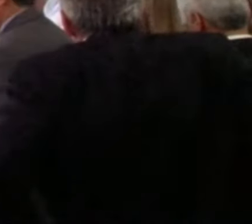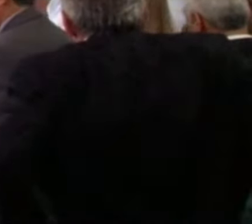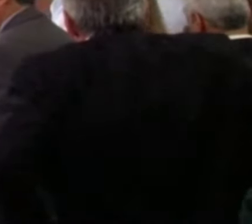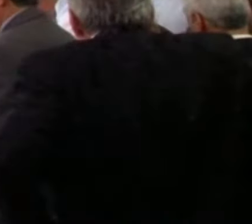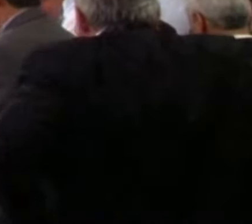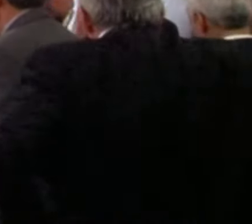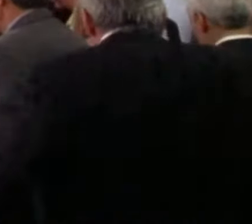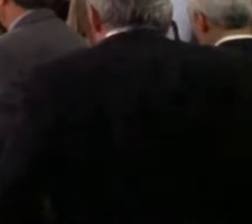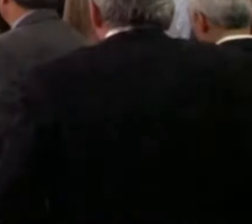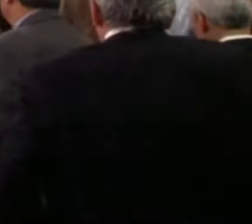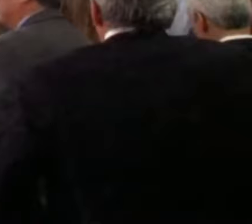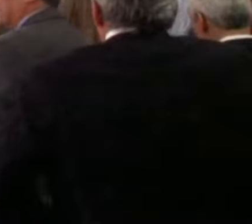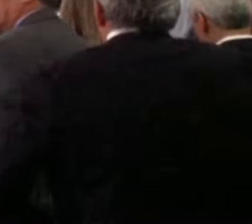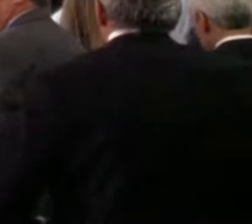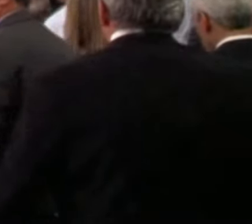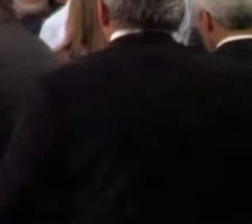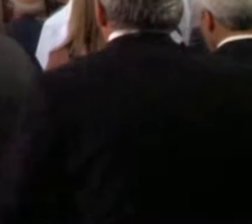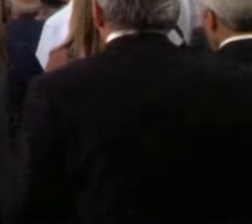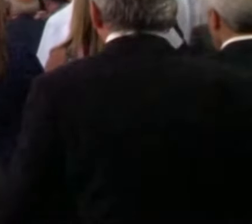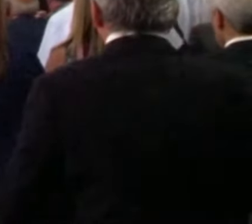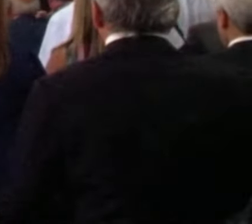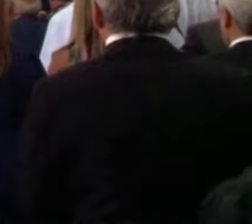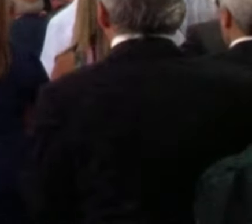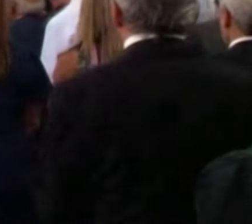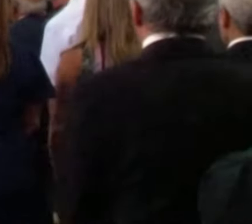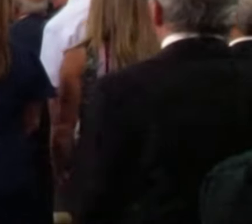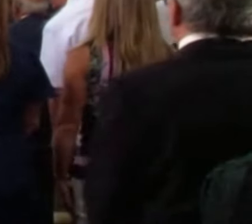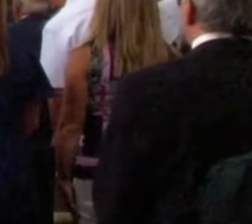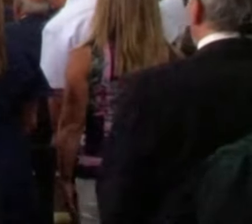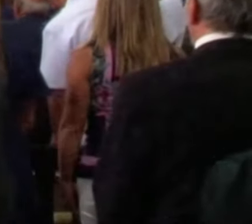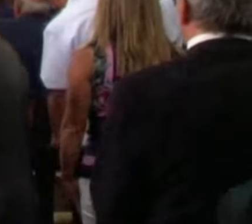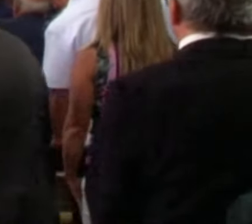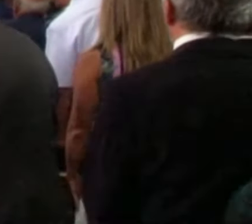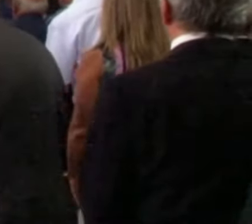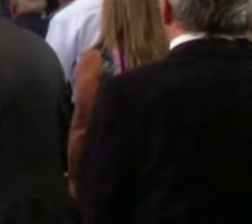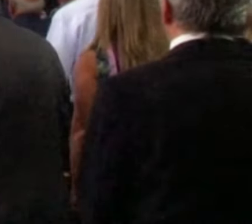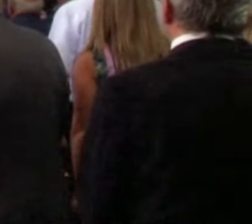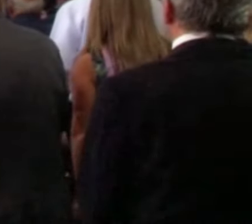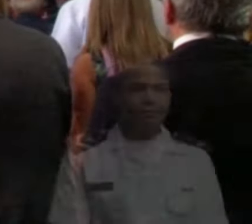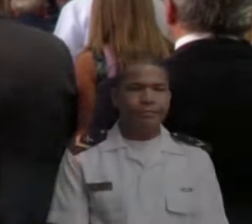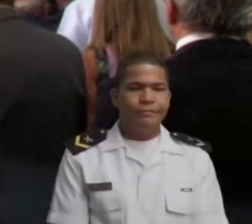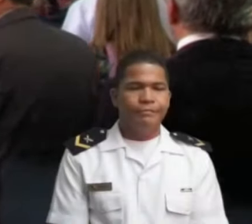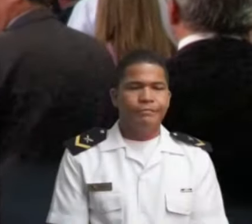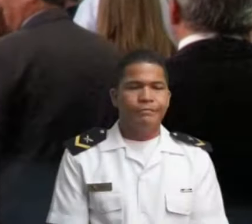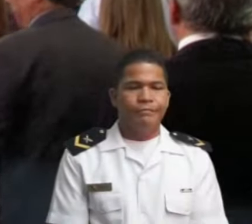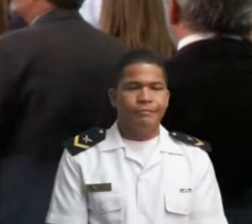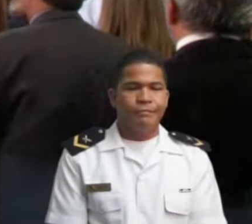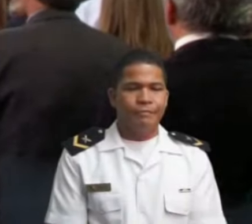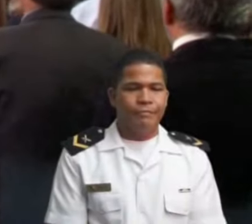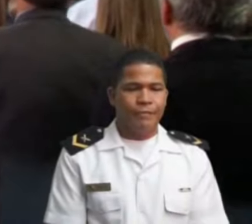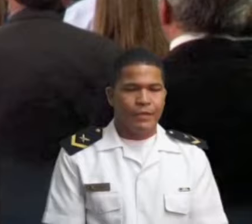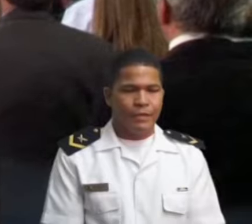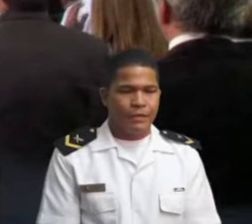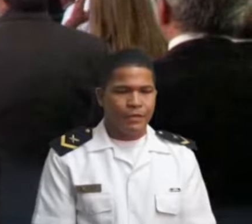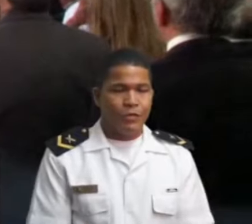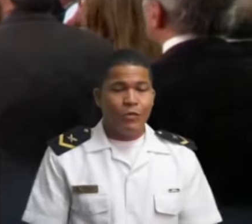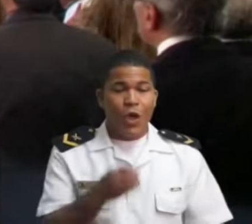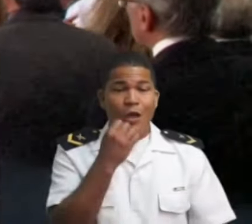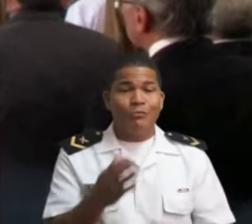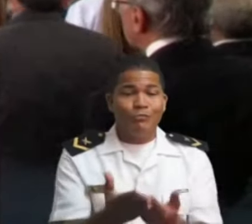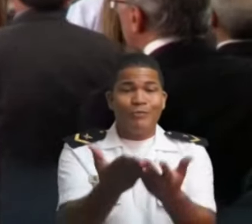Vamos até lá, vamos até o Rio de Janeiro, que temos informações ao vivo. Vamos lá, vai começar a solenidade. Bom dia a